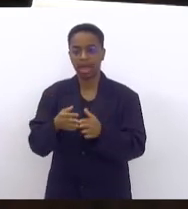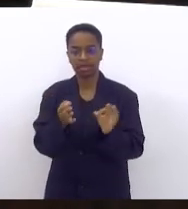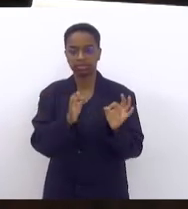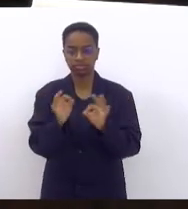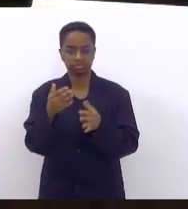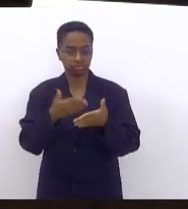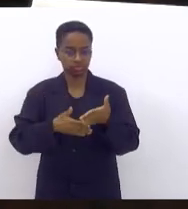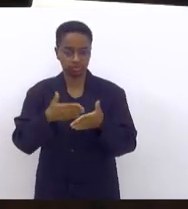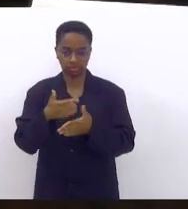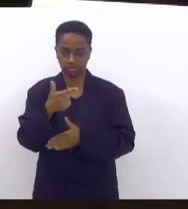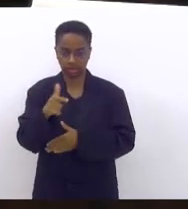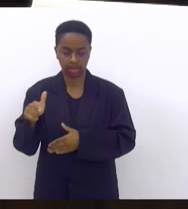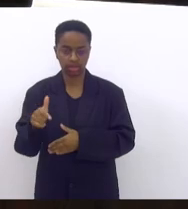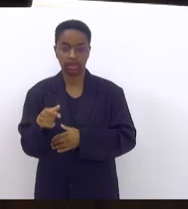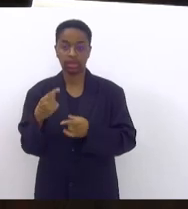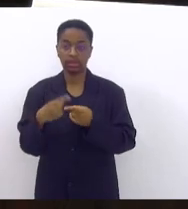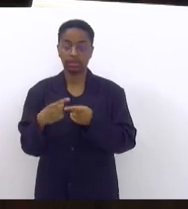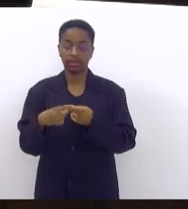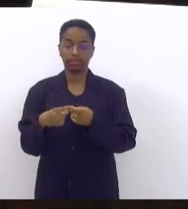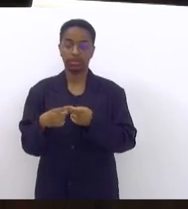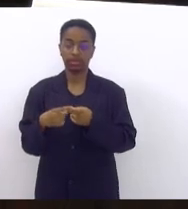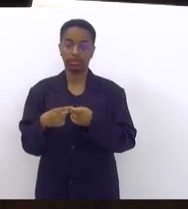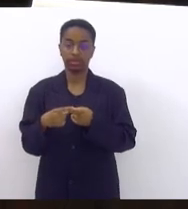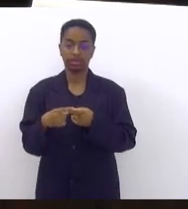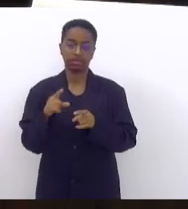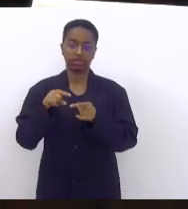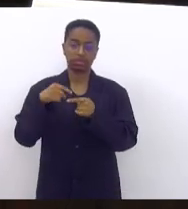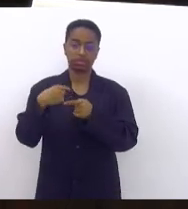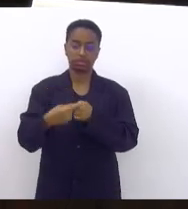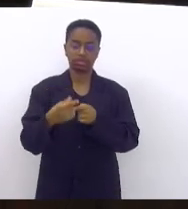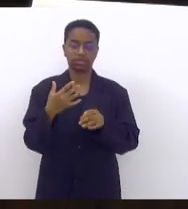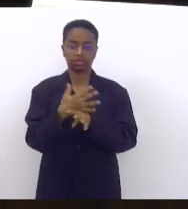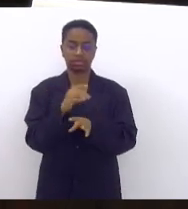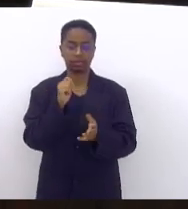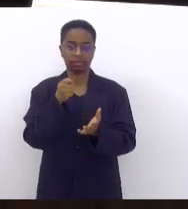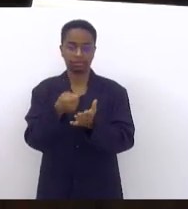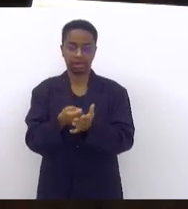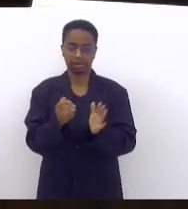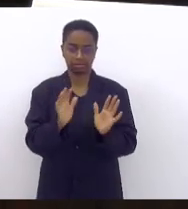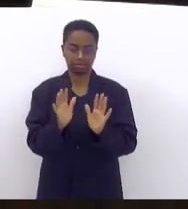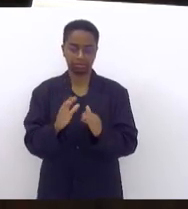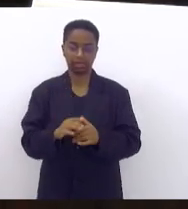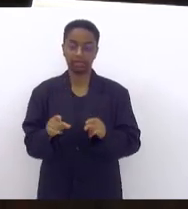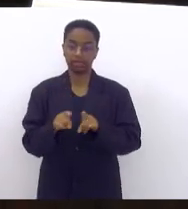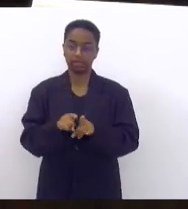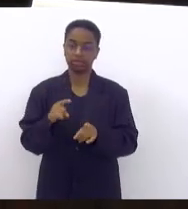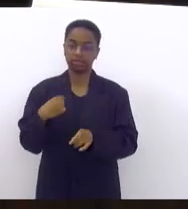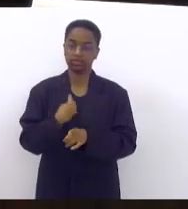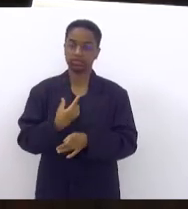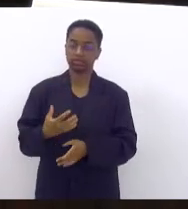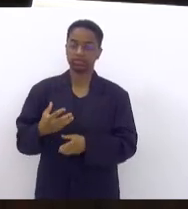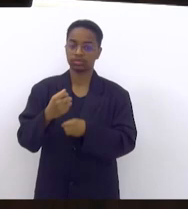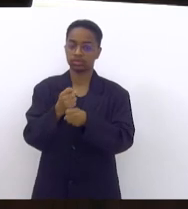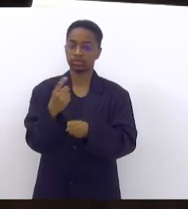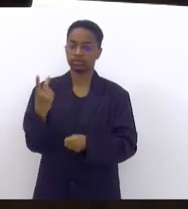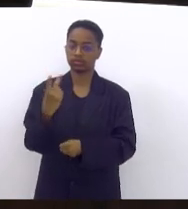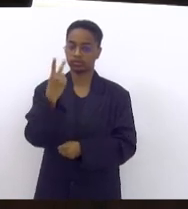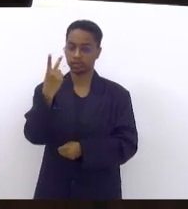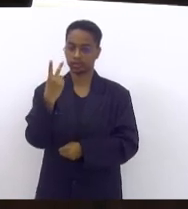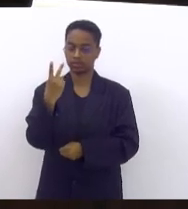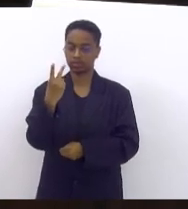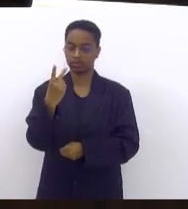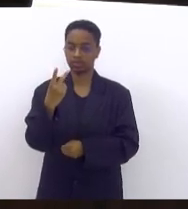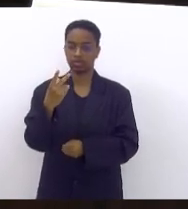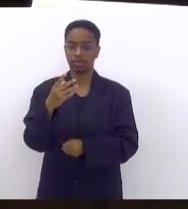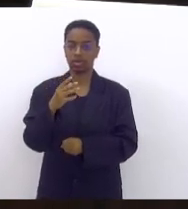crie barreiras para que o município faça o pagamento. E calculamos também o valor no orçamento para